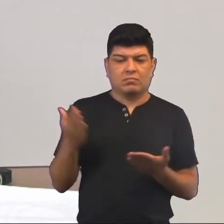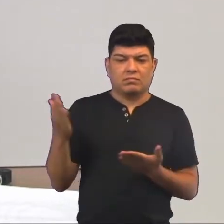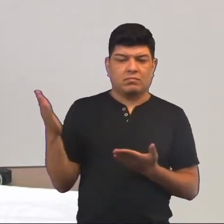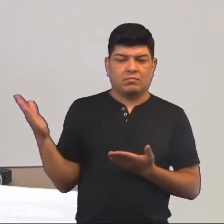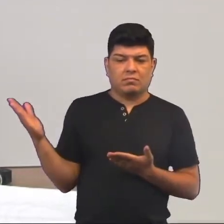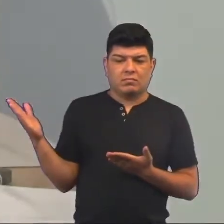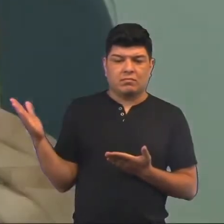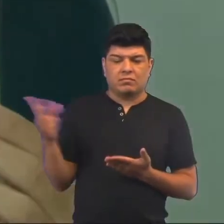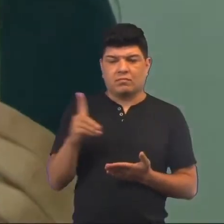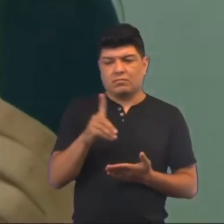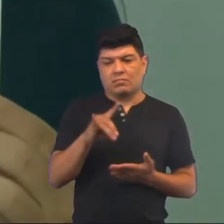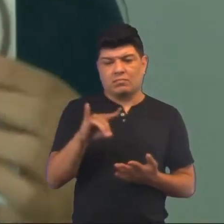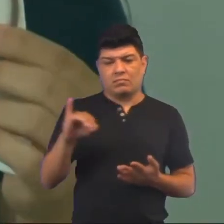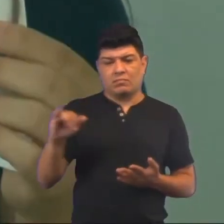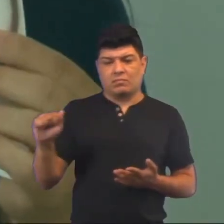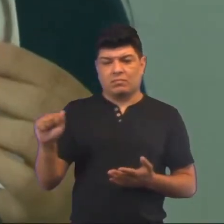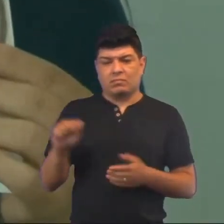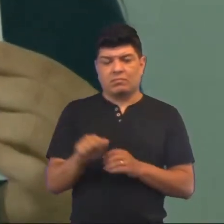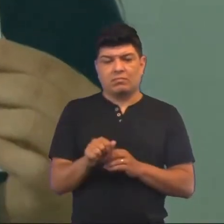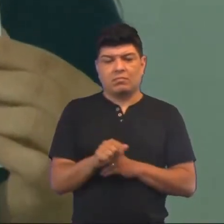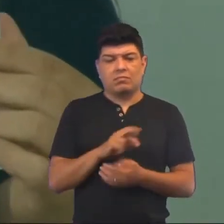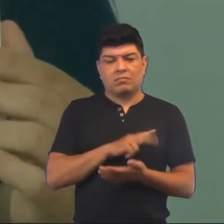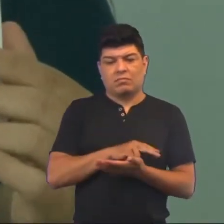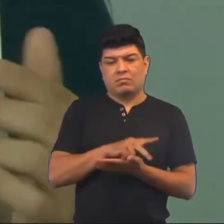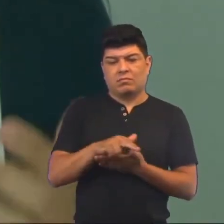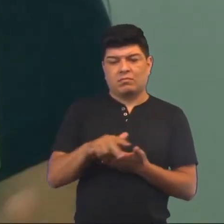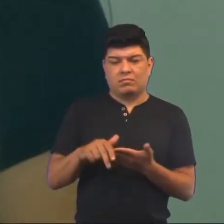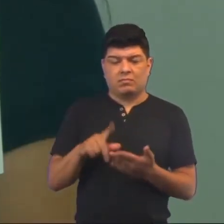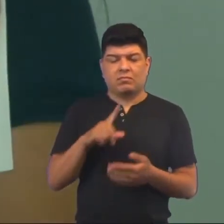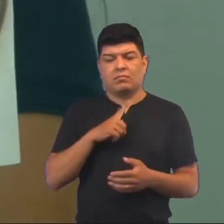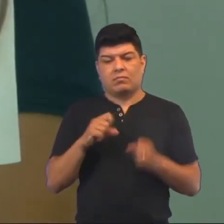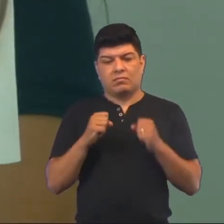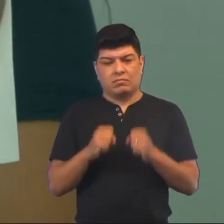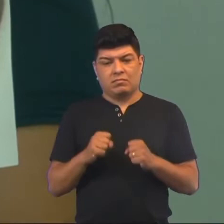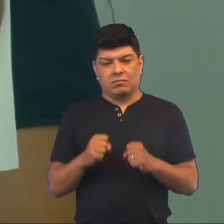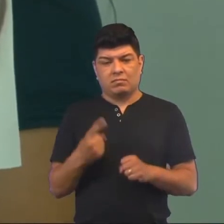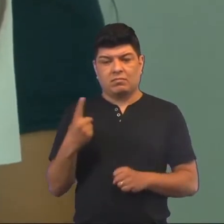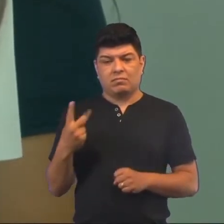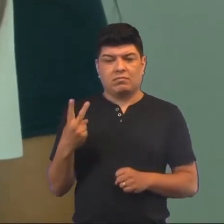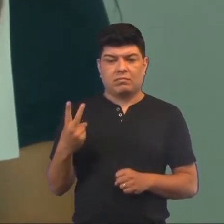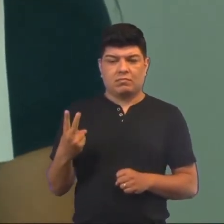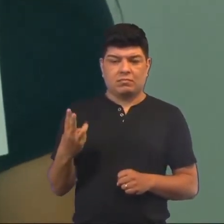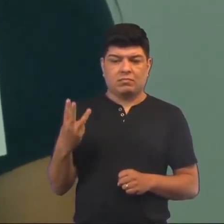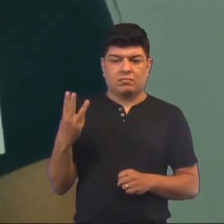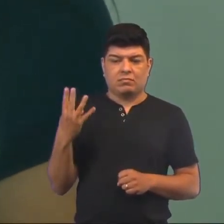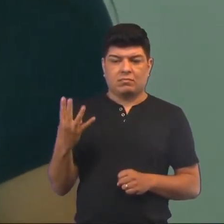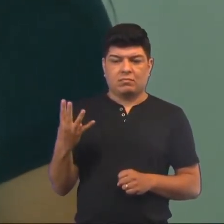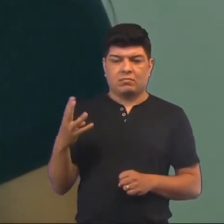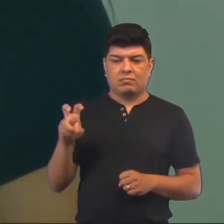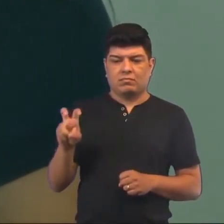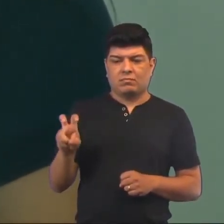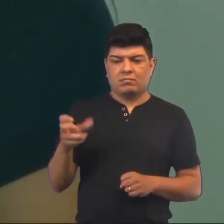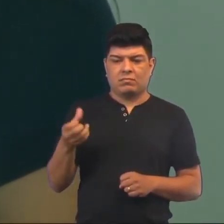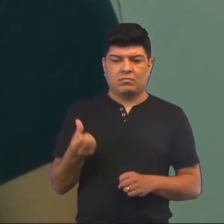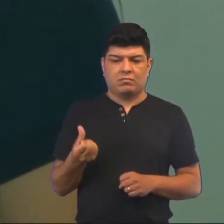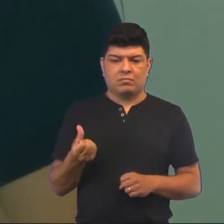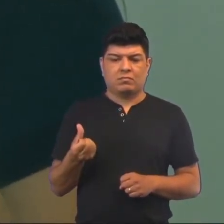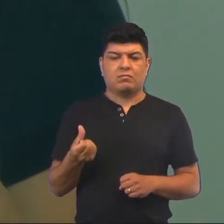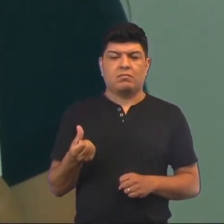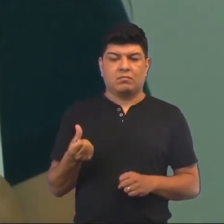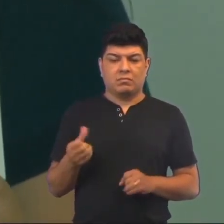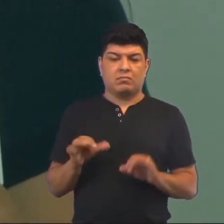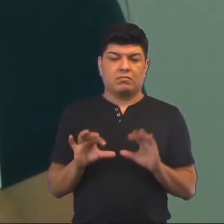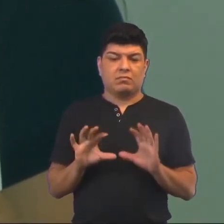durante um dia, vamos supor. Você pode ter várias marcações. Aí tem uma, duas, três, quatro, cinco, seis.